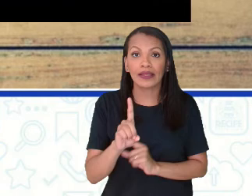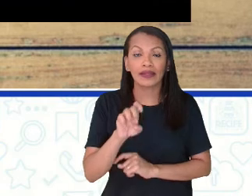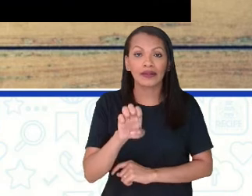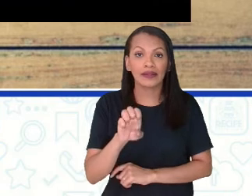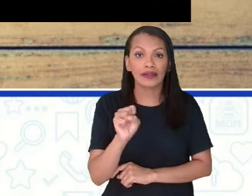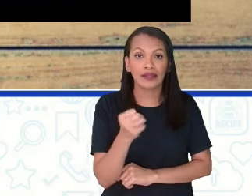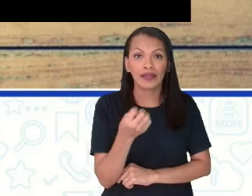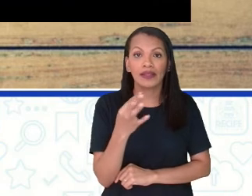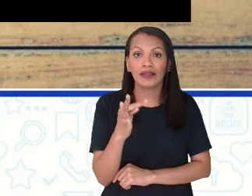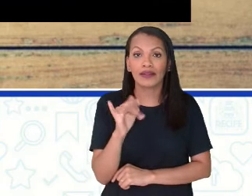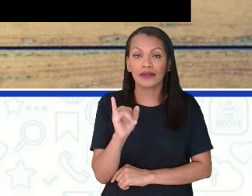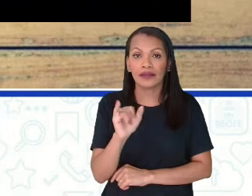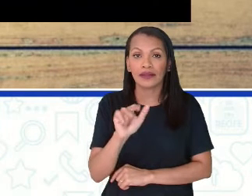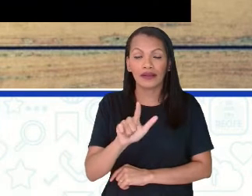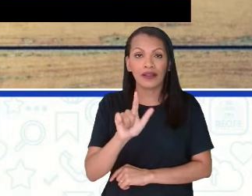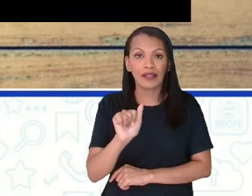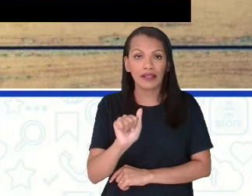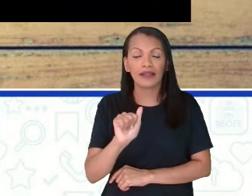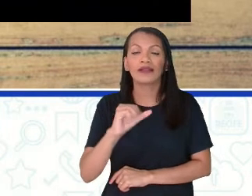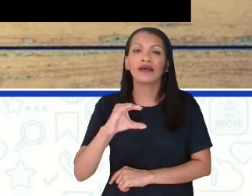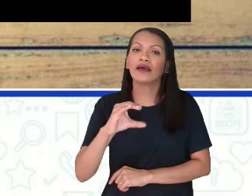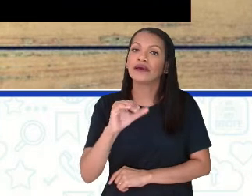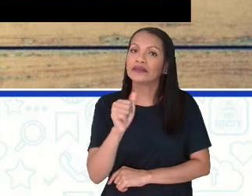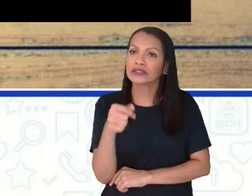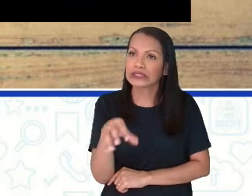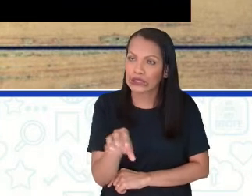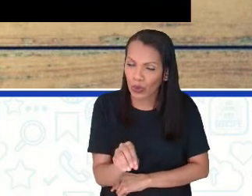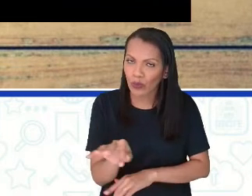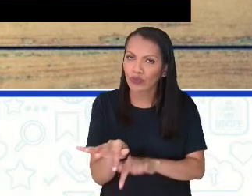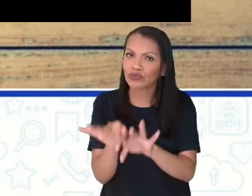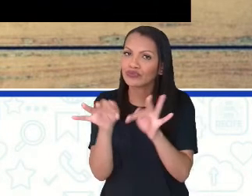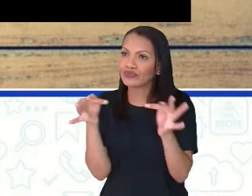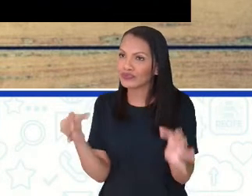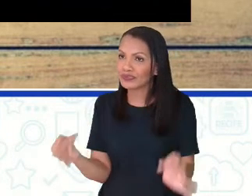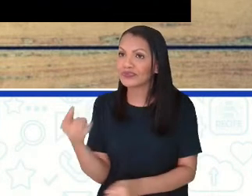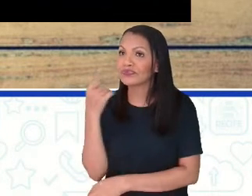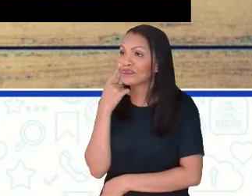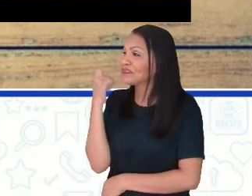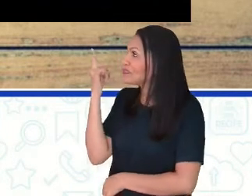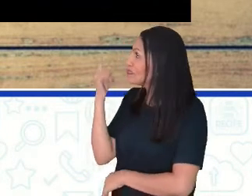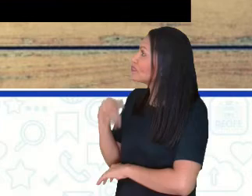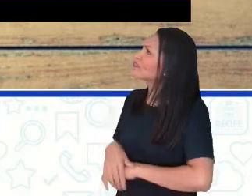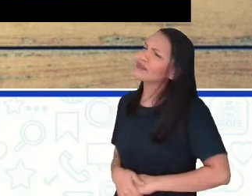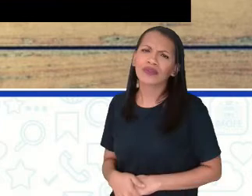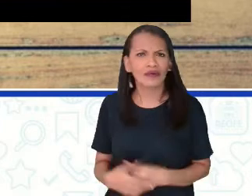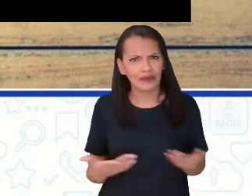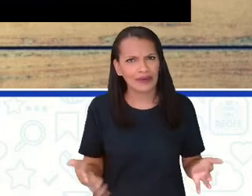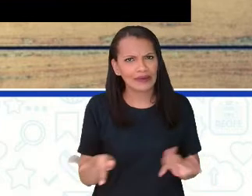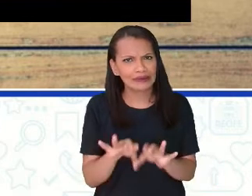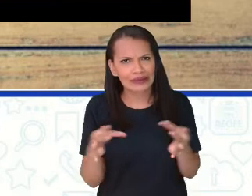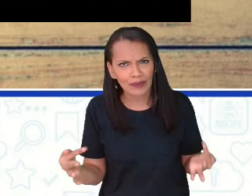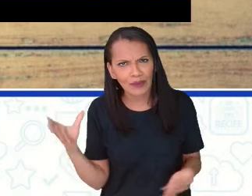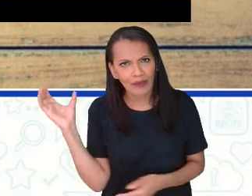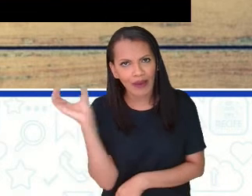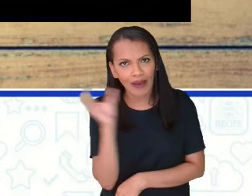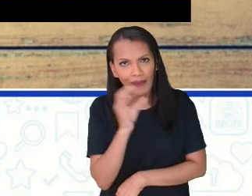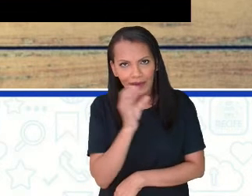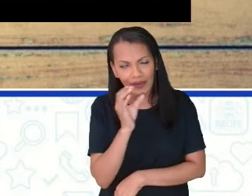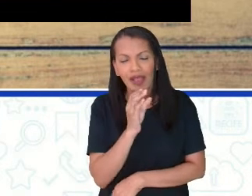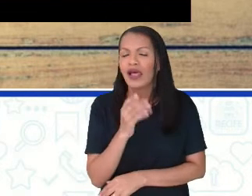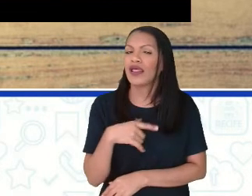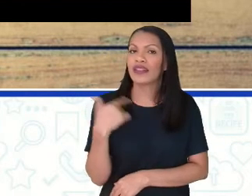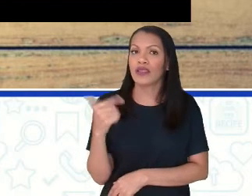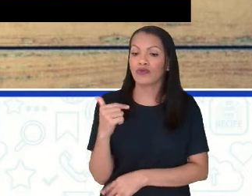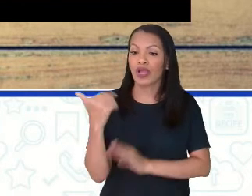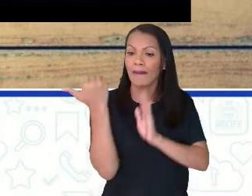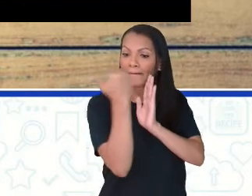simples. Então veja que aparece a palavra destilação e diz que ela é simples. Então deve ser algo mais rápido, não tem